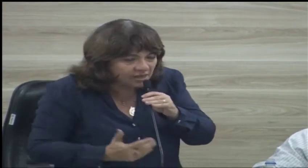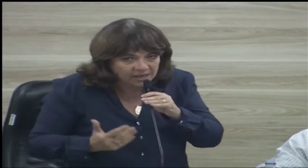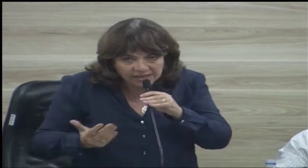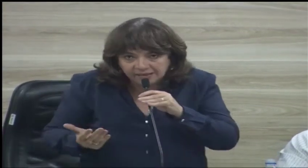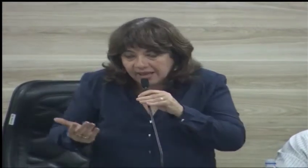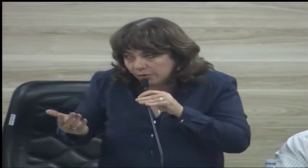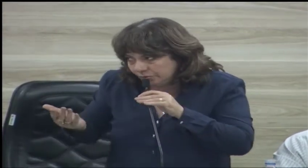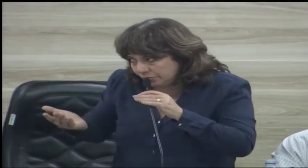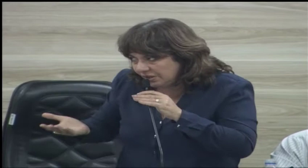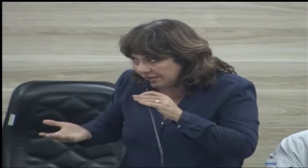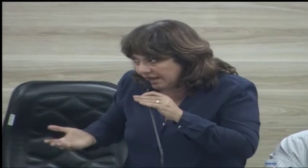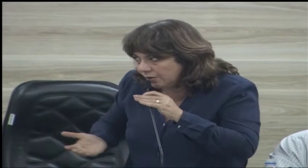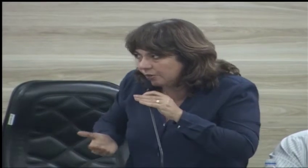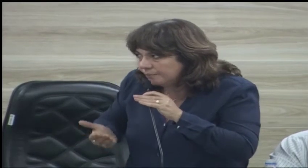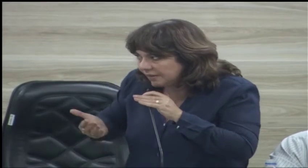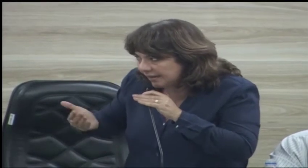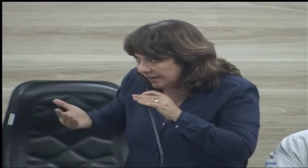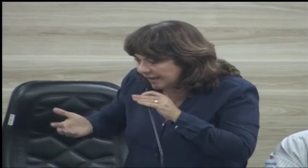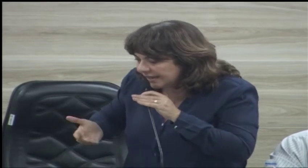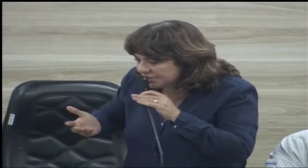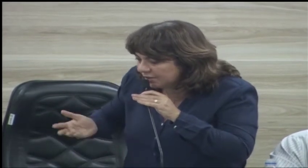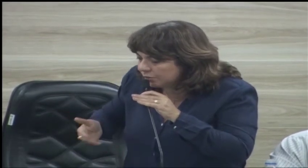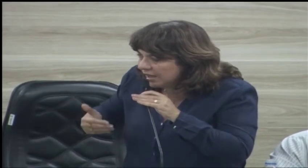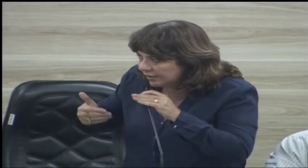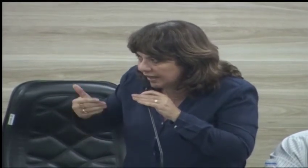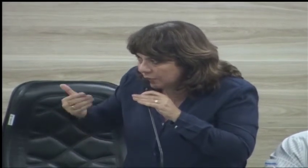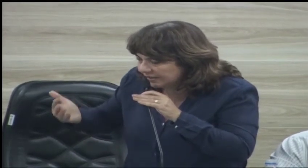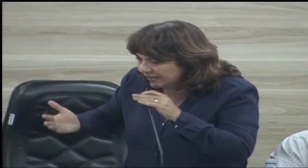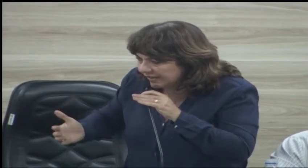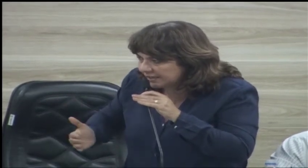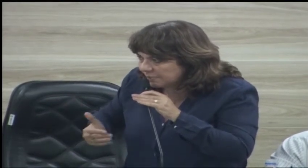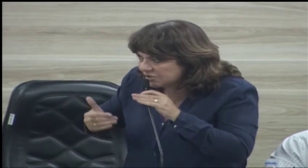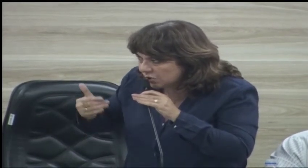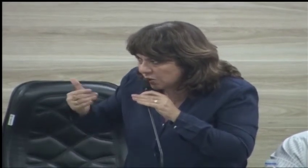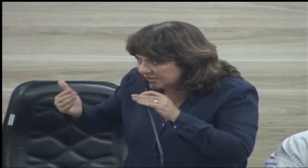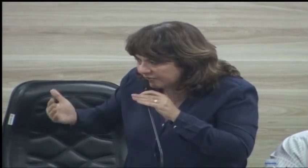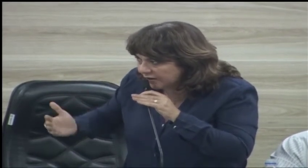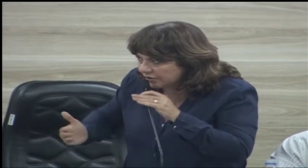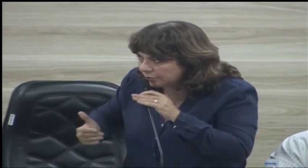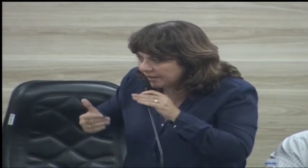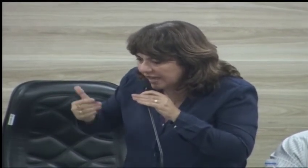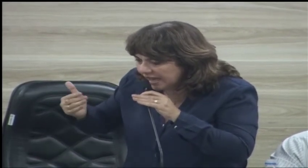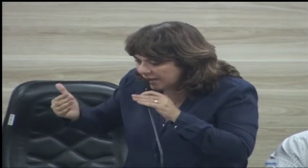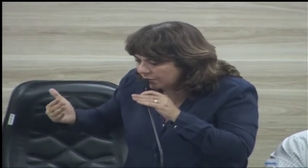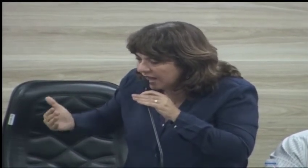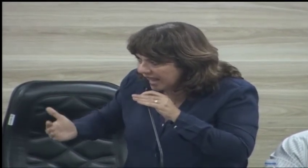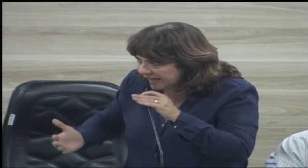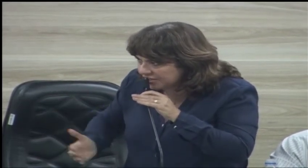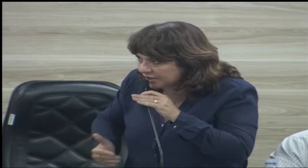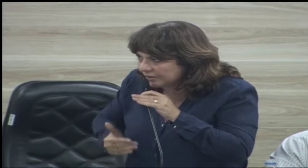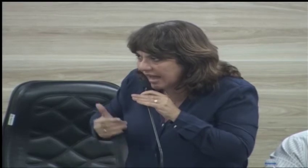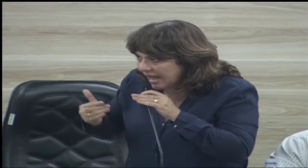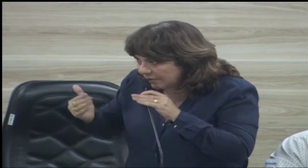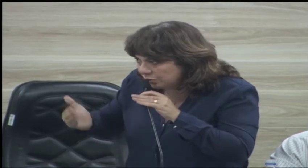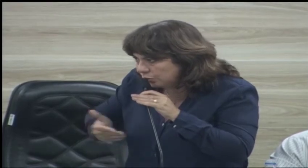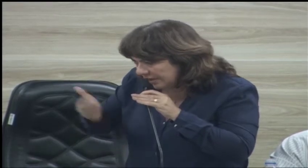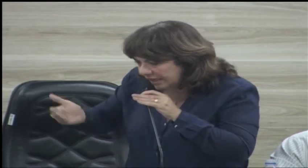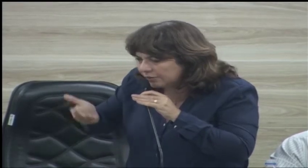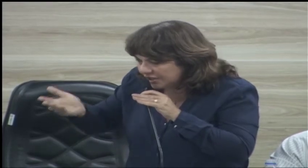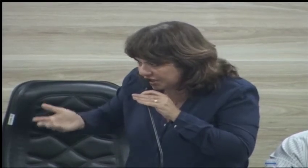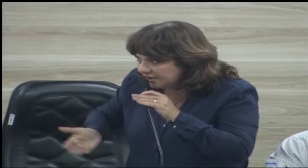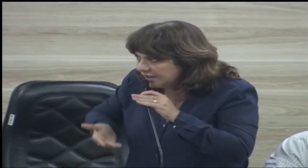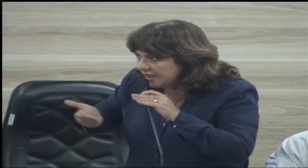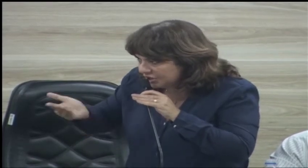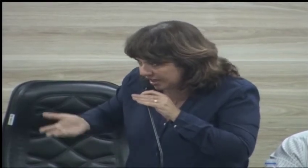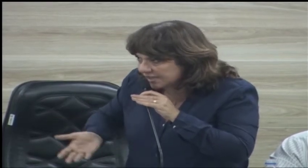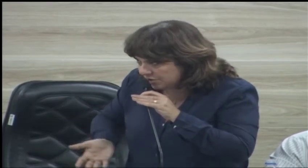pensados, e deu no que deu, na questão da quantidade de pessoas, a falta do banheiro, a questão da água e tudo aquilo